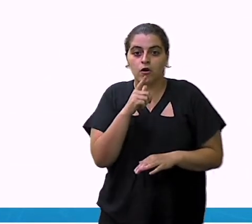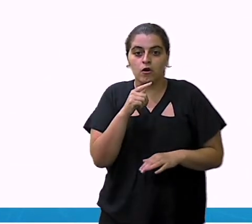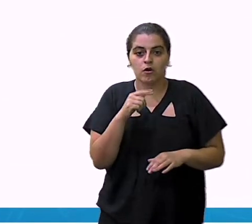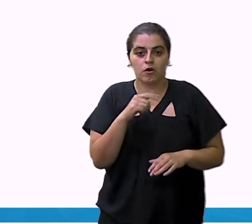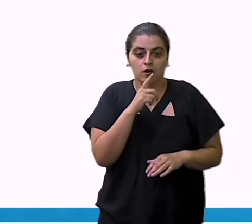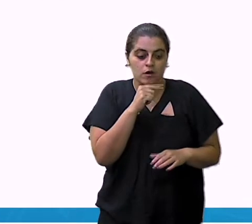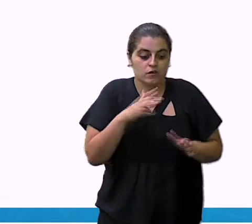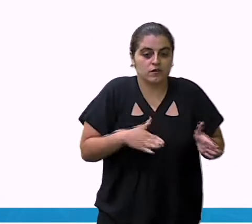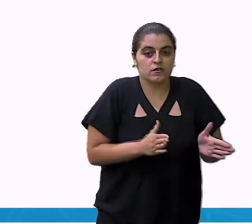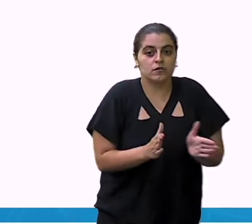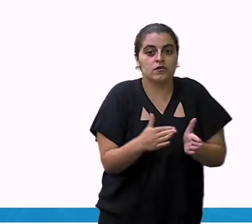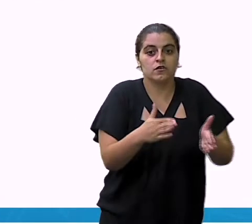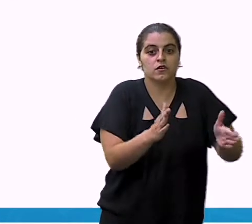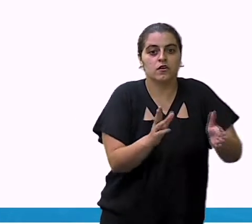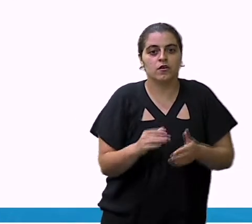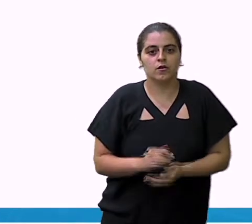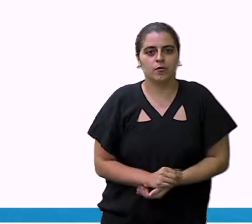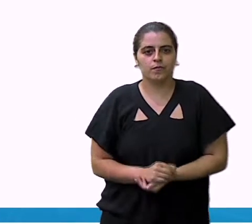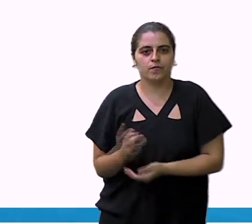segundo ano?